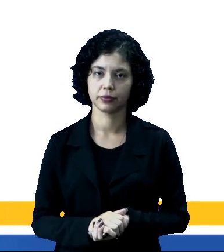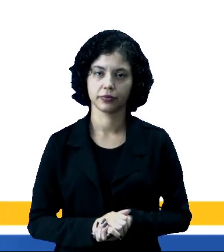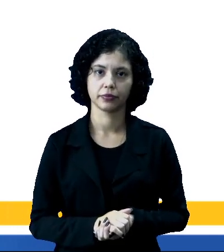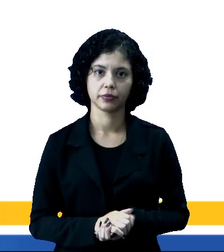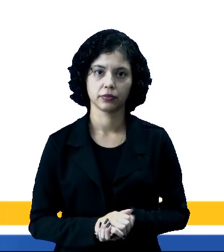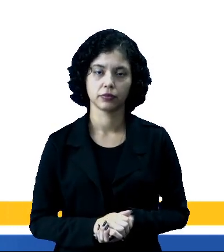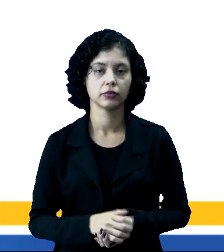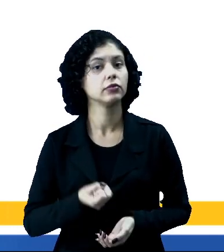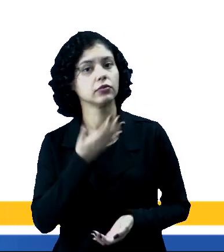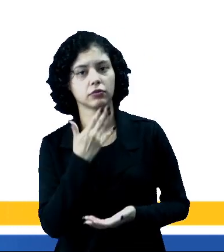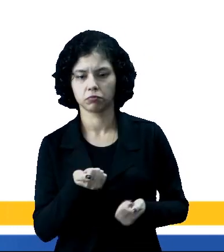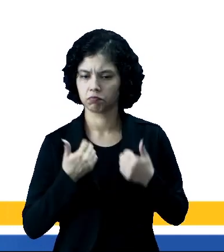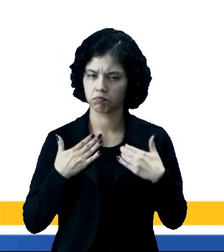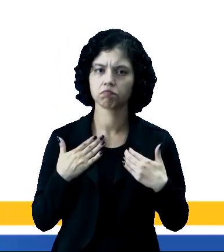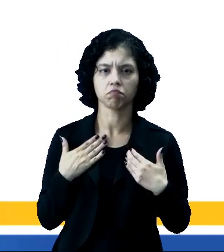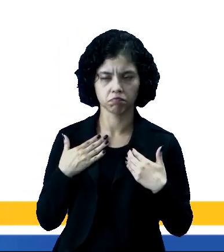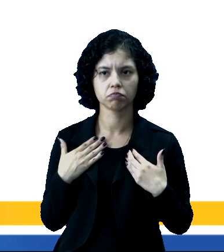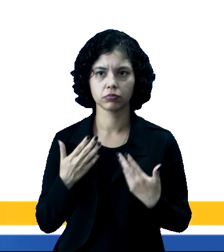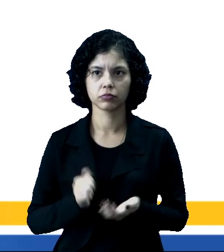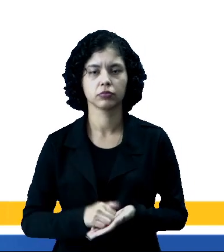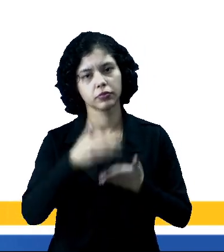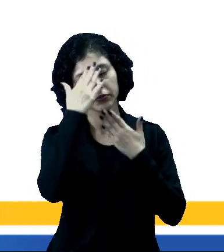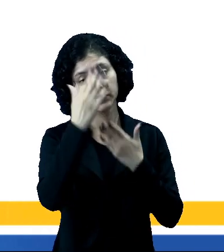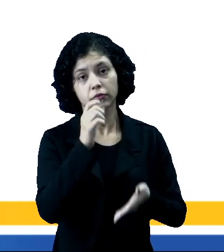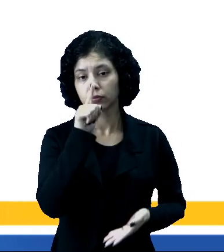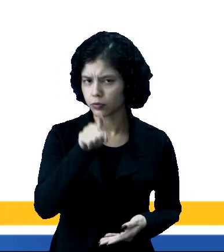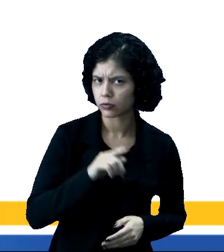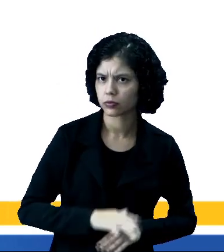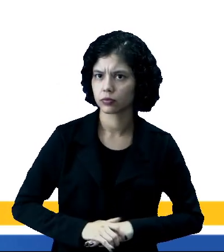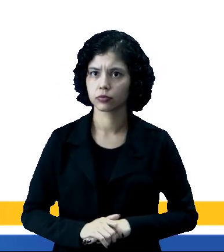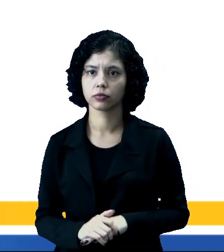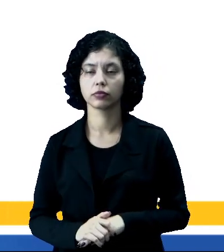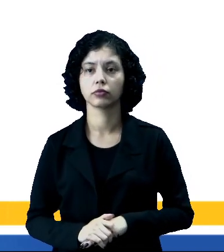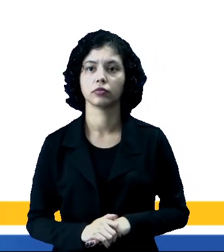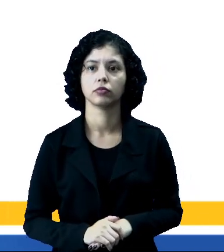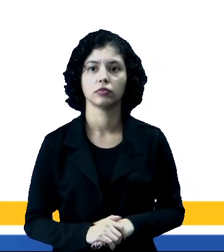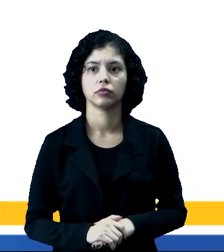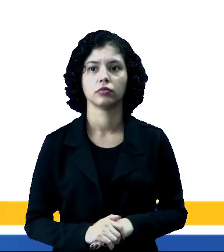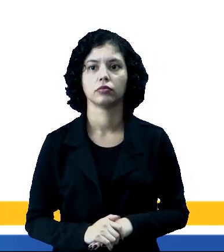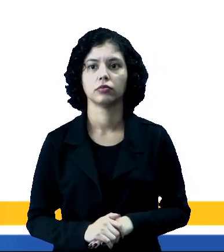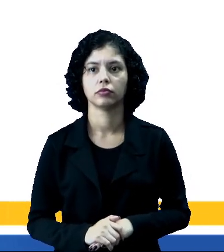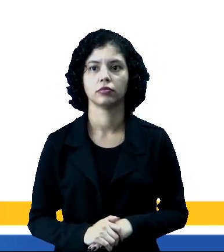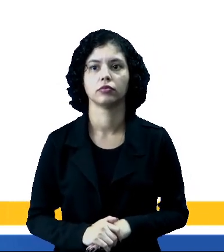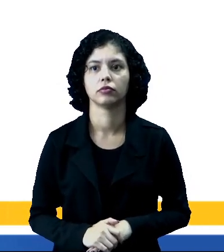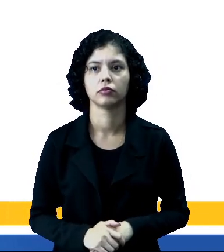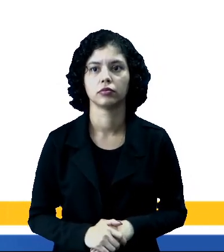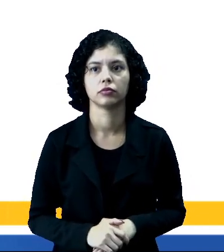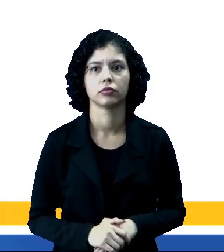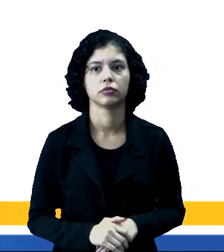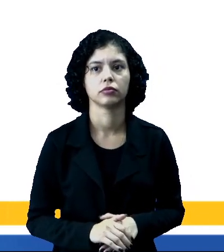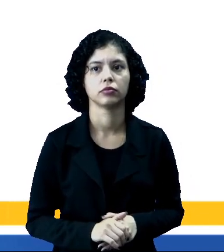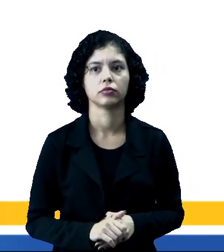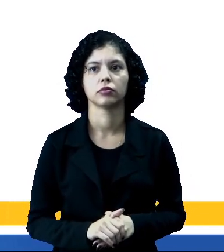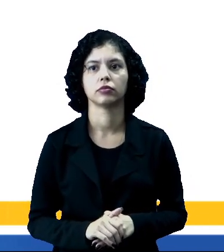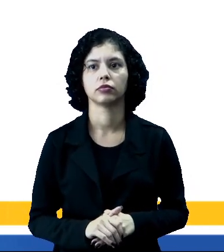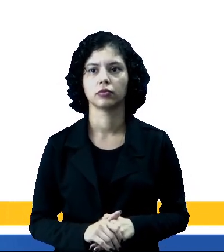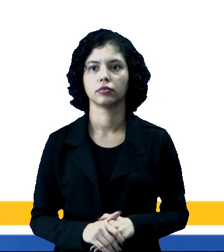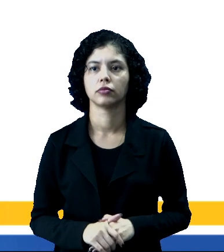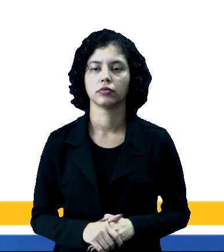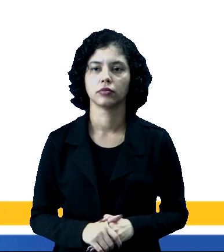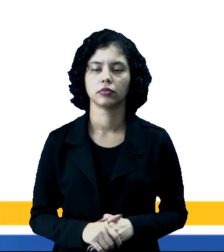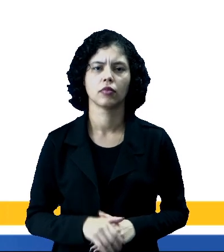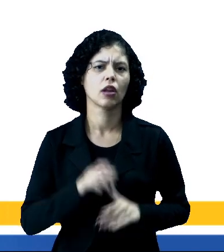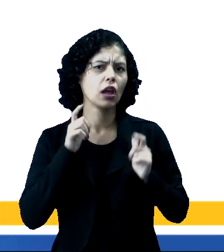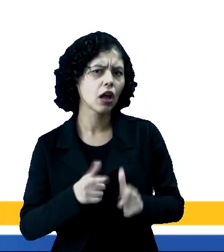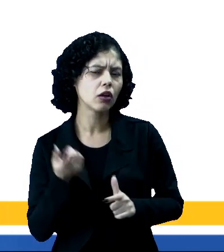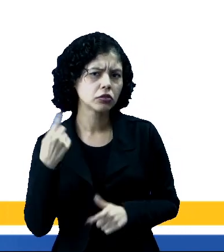Eu estou bem. Obrigado. E você? E tu? Ah, muito bem. ¿Para onde vas?